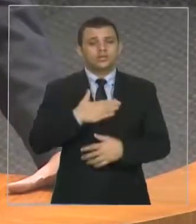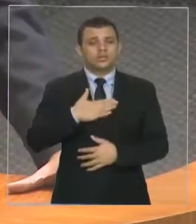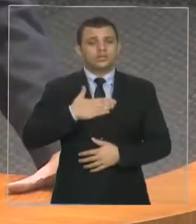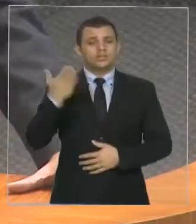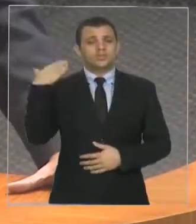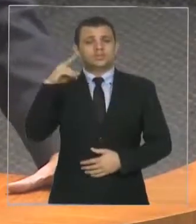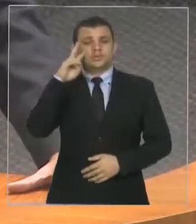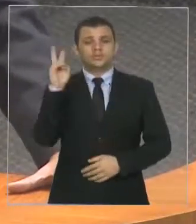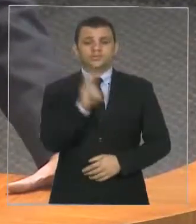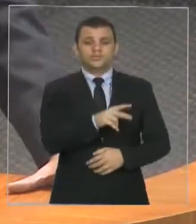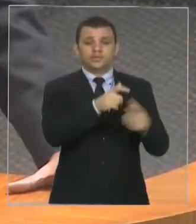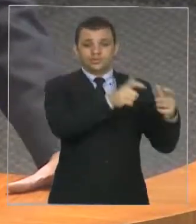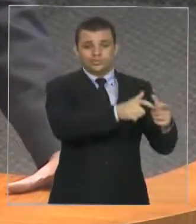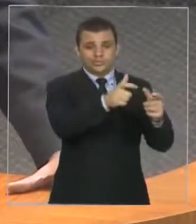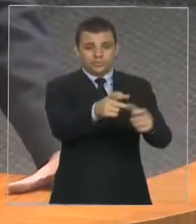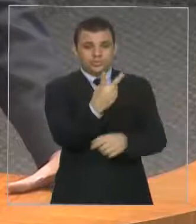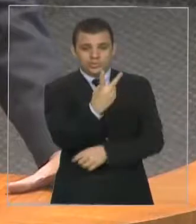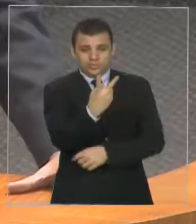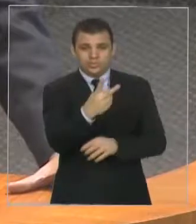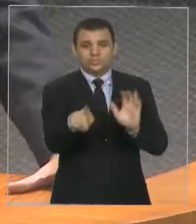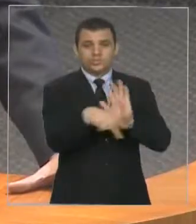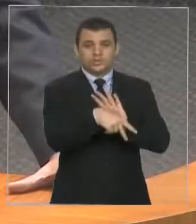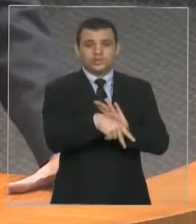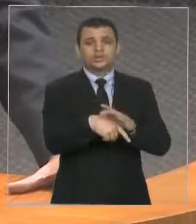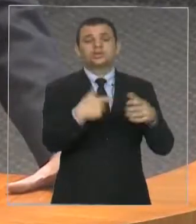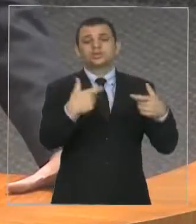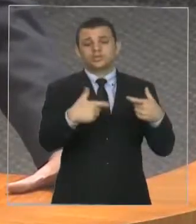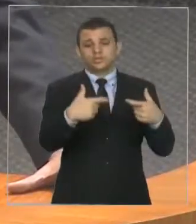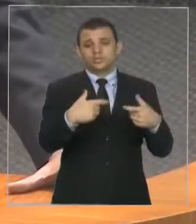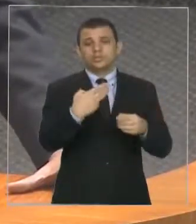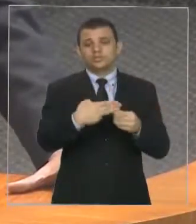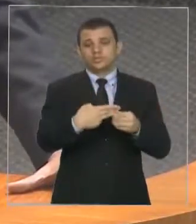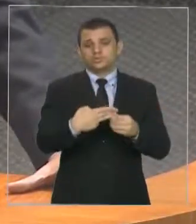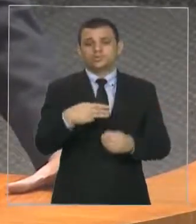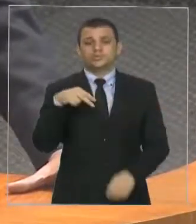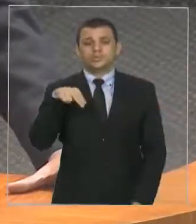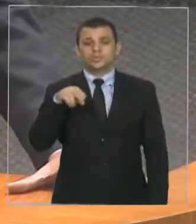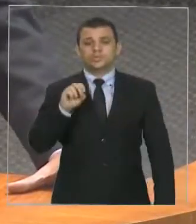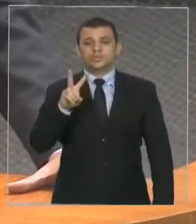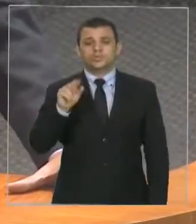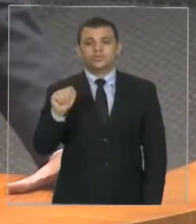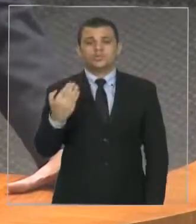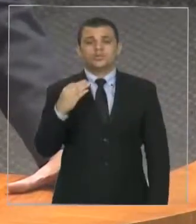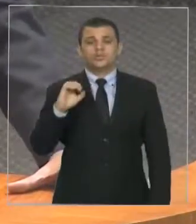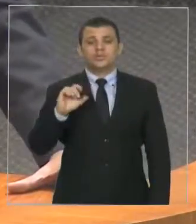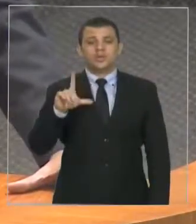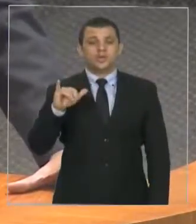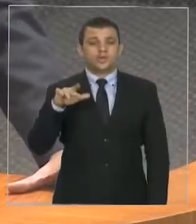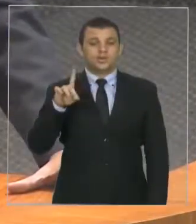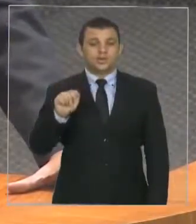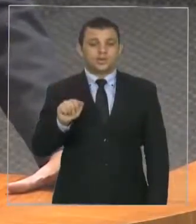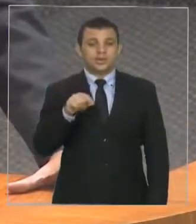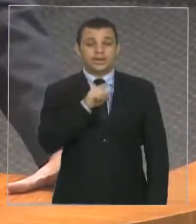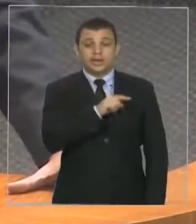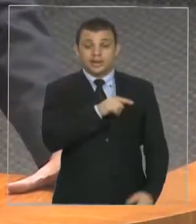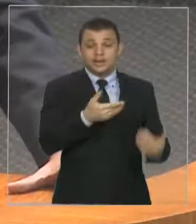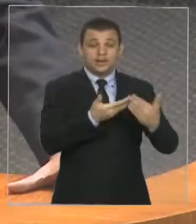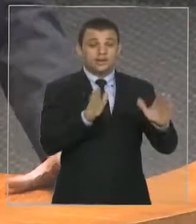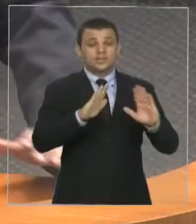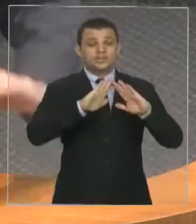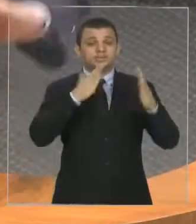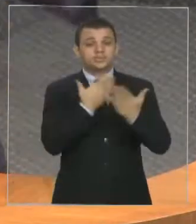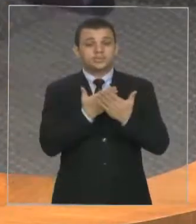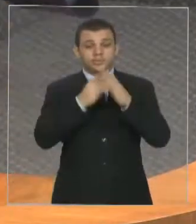nos dois povoados de Nova Olinda. A inauguração das escolas dignas nos